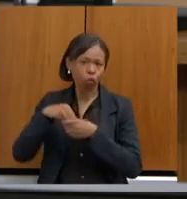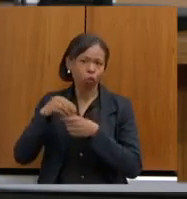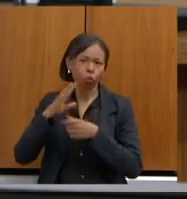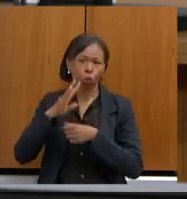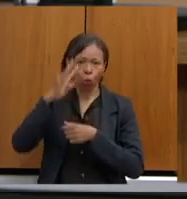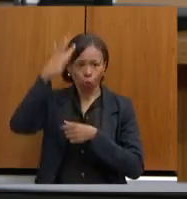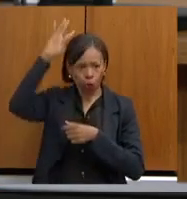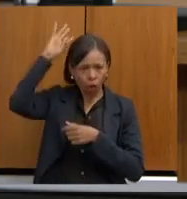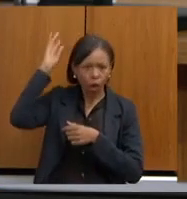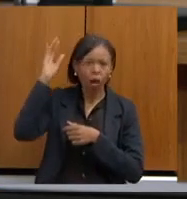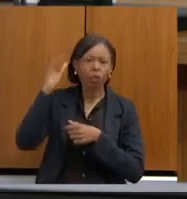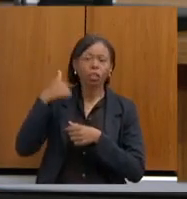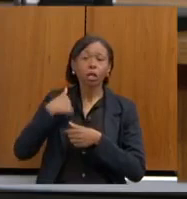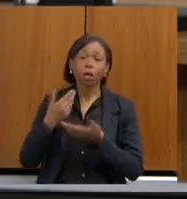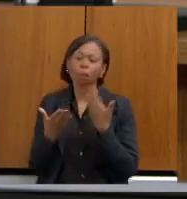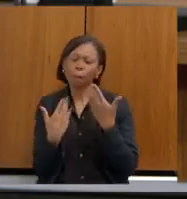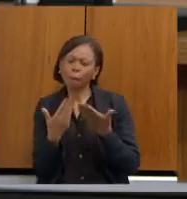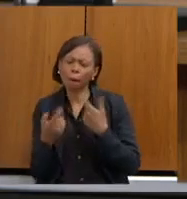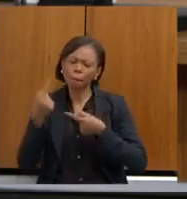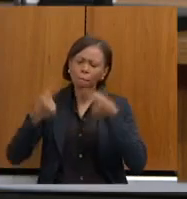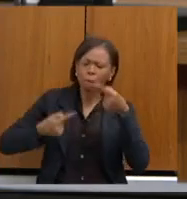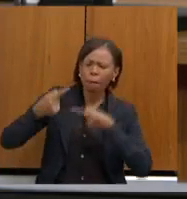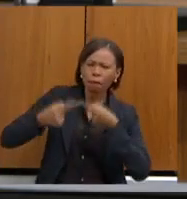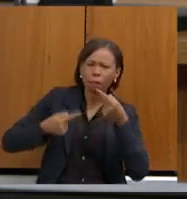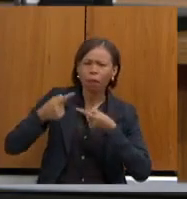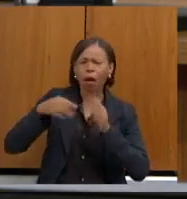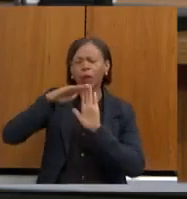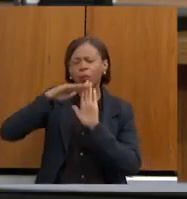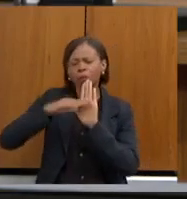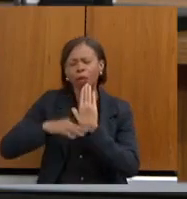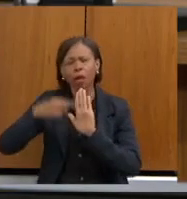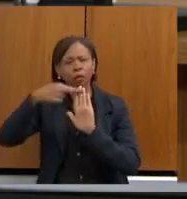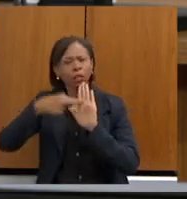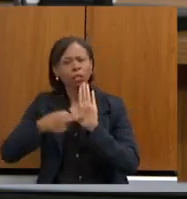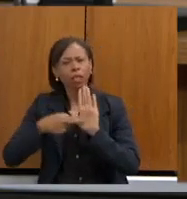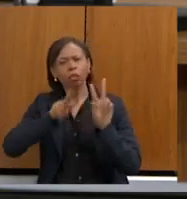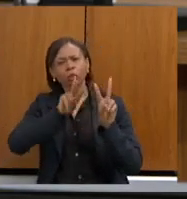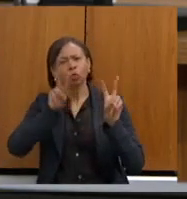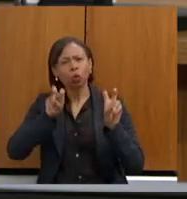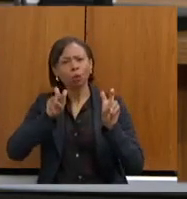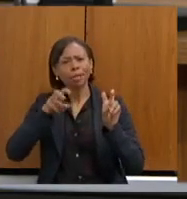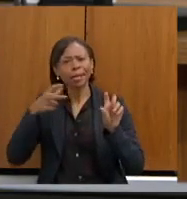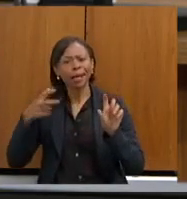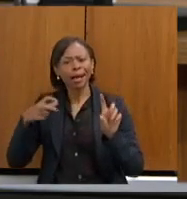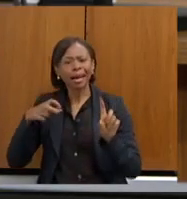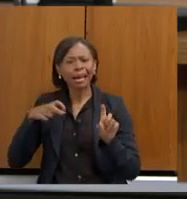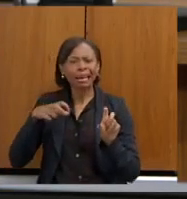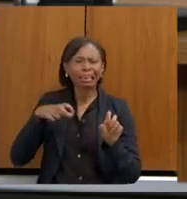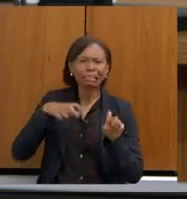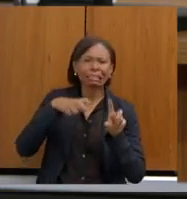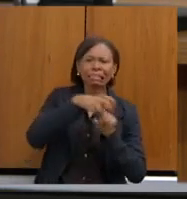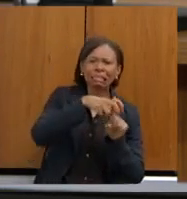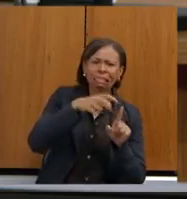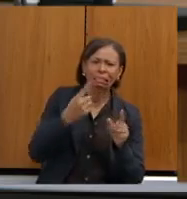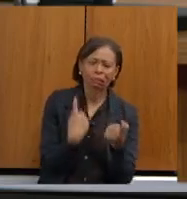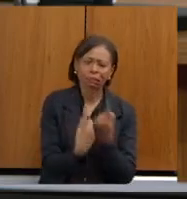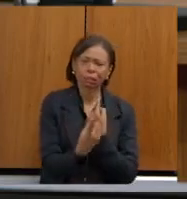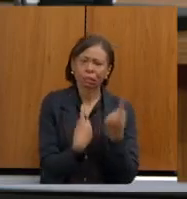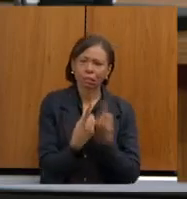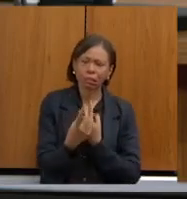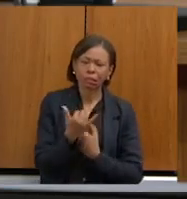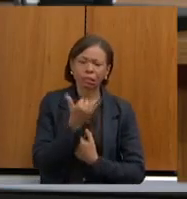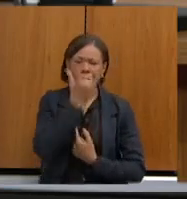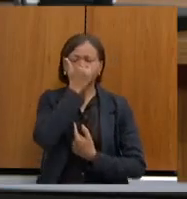discutimos muito um protocolo sobre acidentes Ferroviários como essa